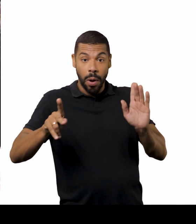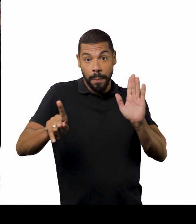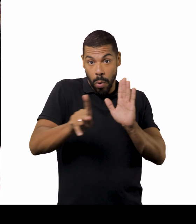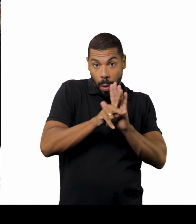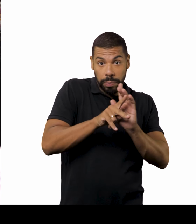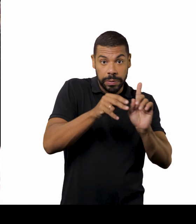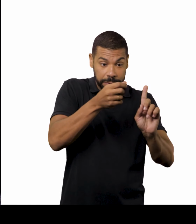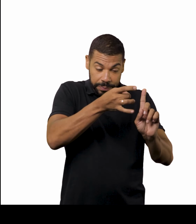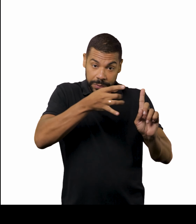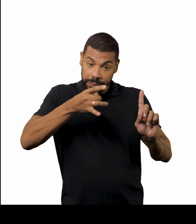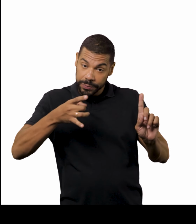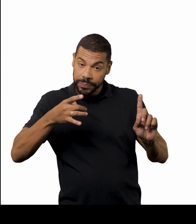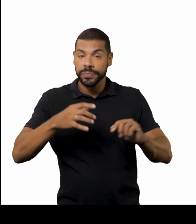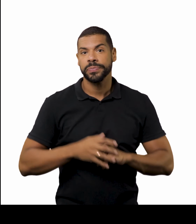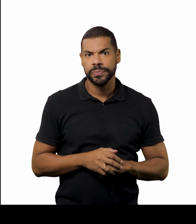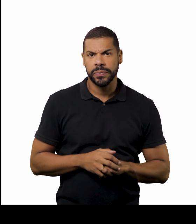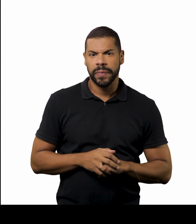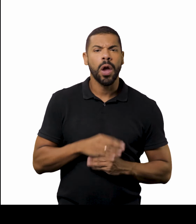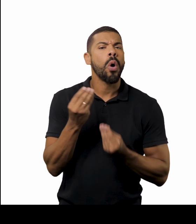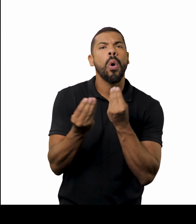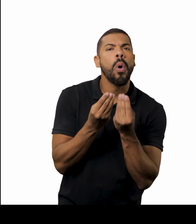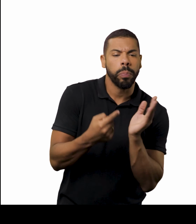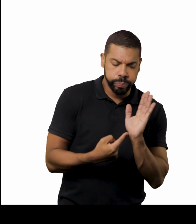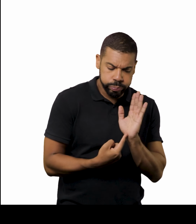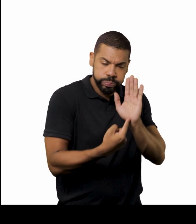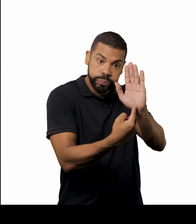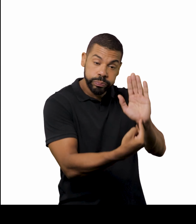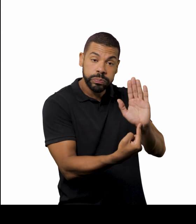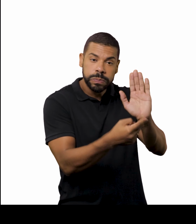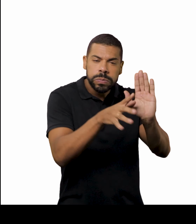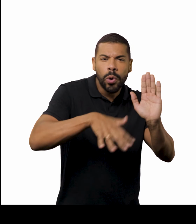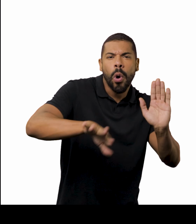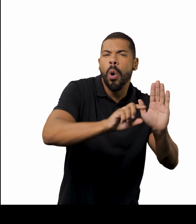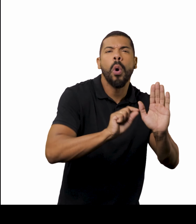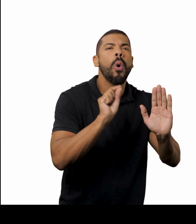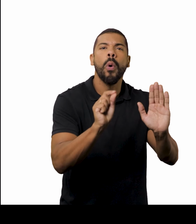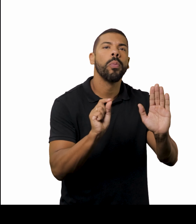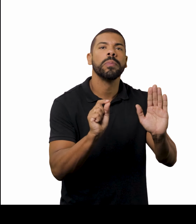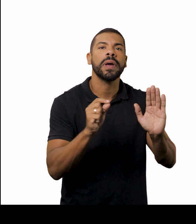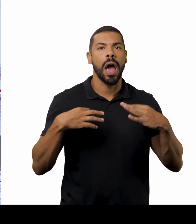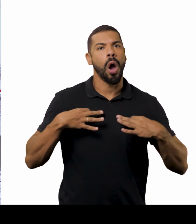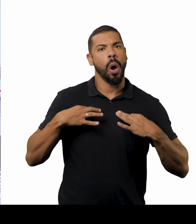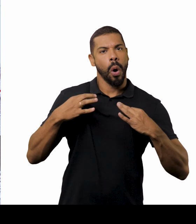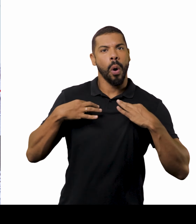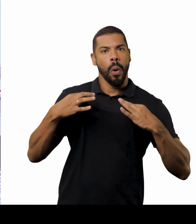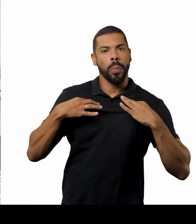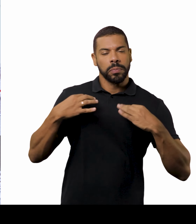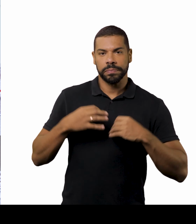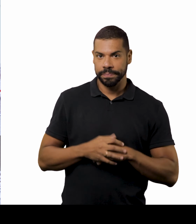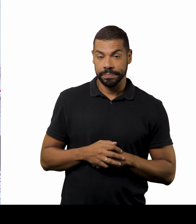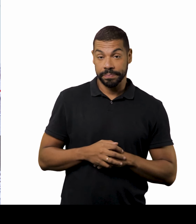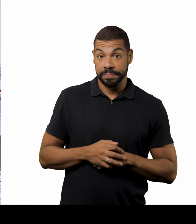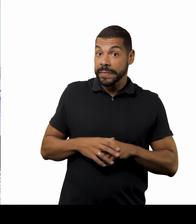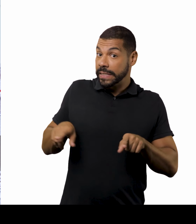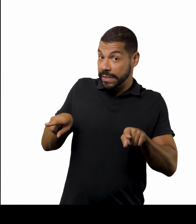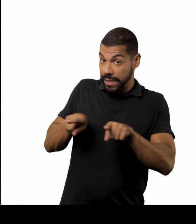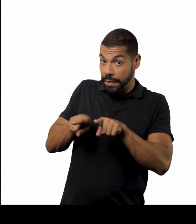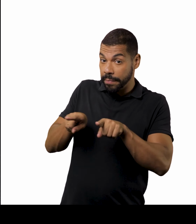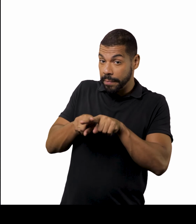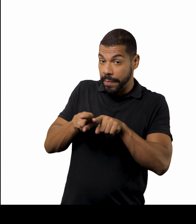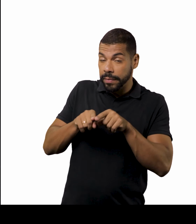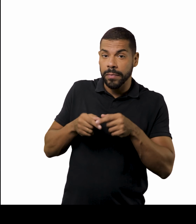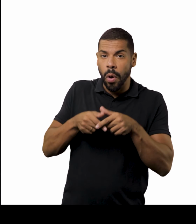cidades brasileiras. Ele criou esse modelo meio zentai assim, né? Então a gente resolveu que alguns looks teriam essa máscara.